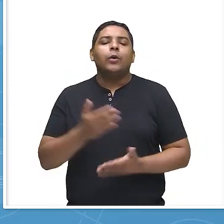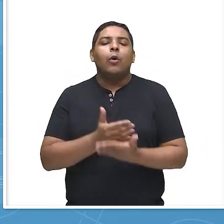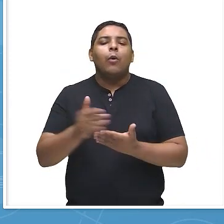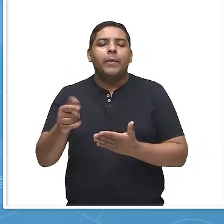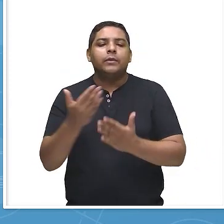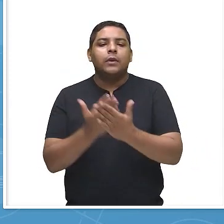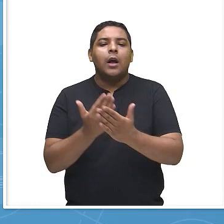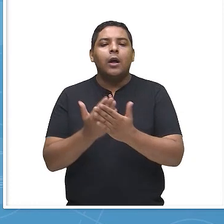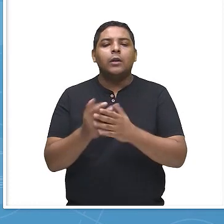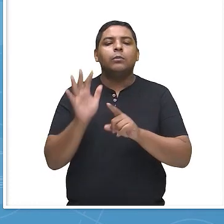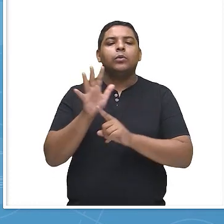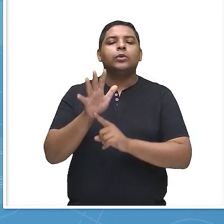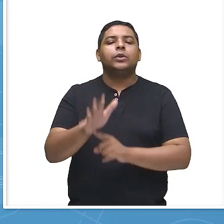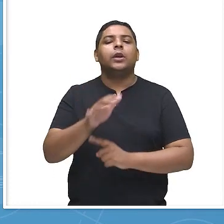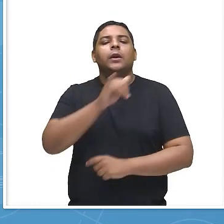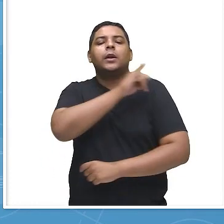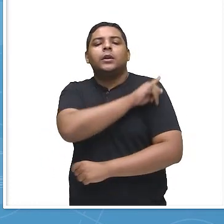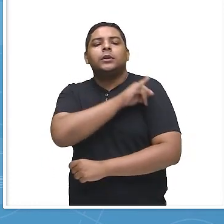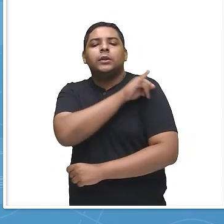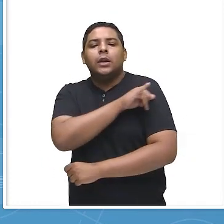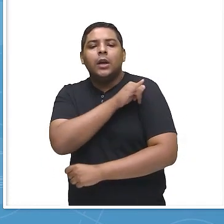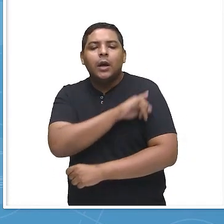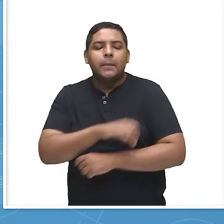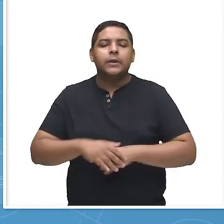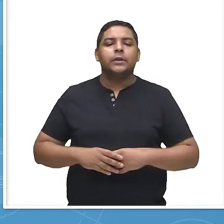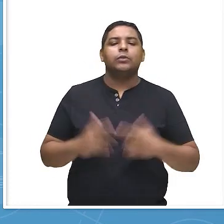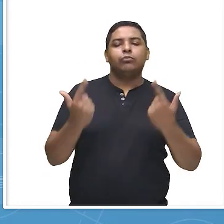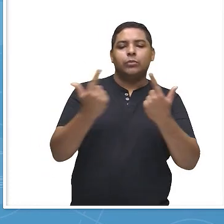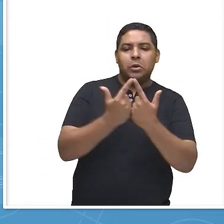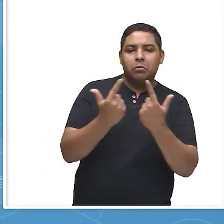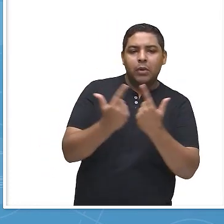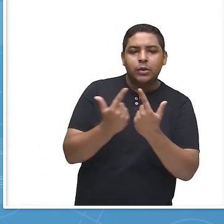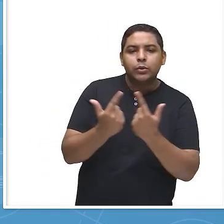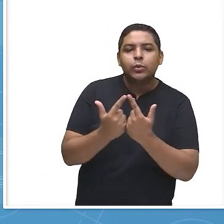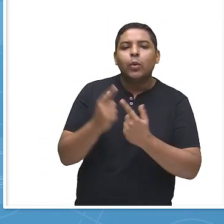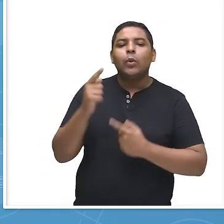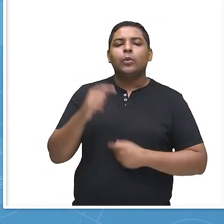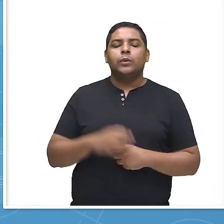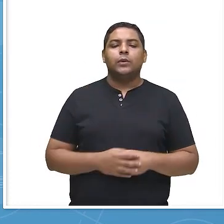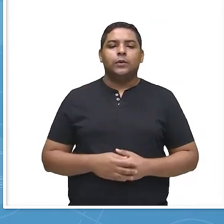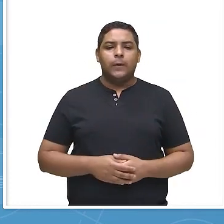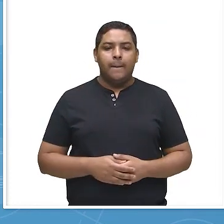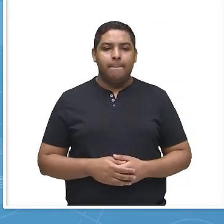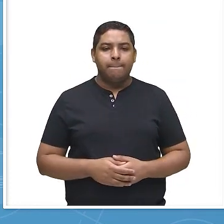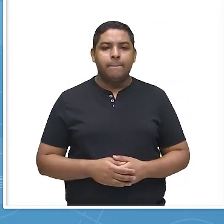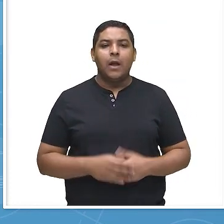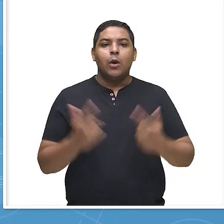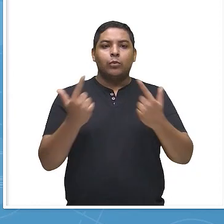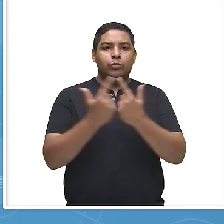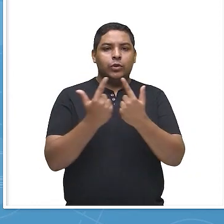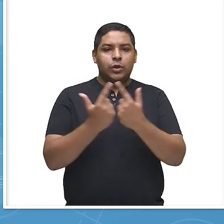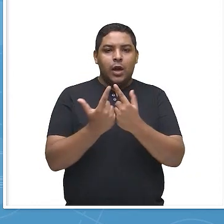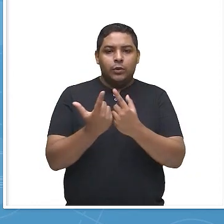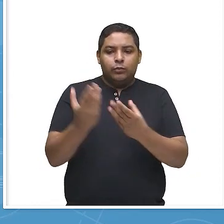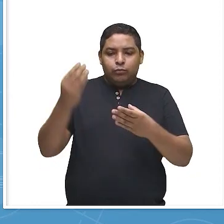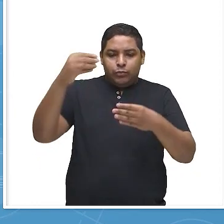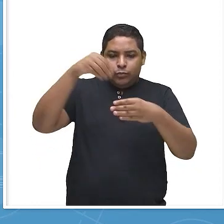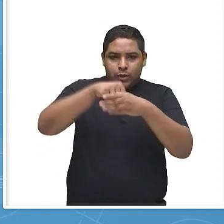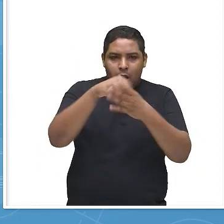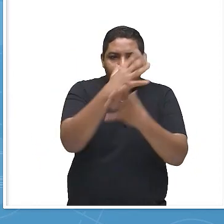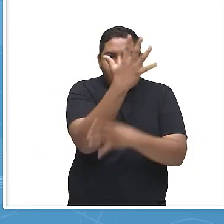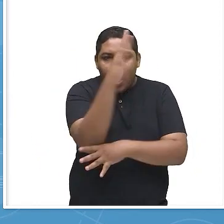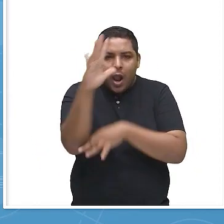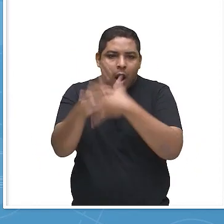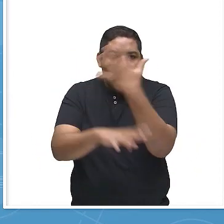mostrei a paisagem do Teatro Amazonas. Quer dizer, o fato de construir um teatro no meio da floresta, por exemplo,